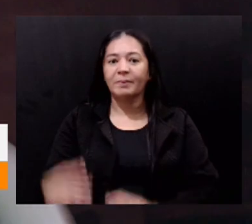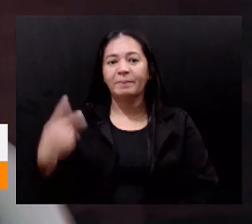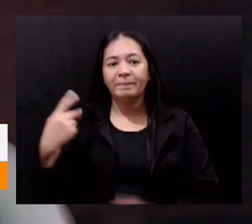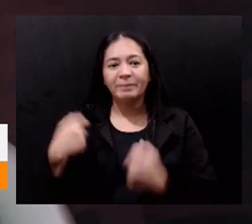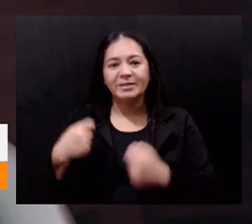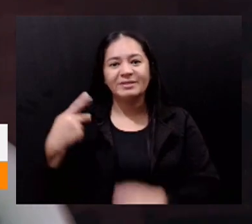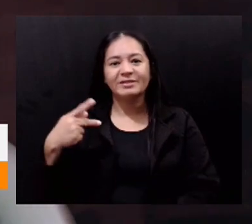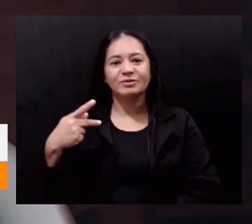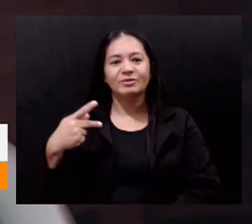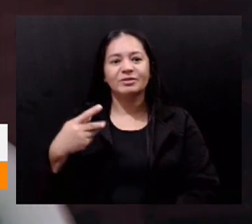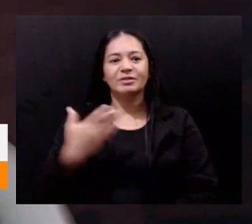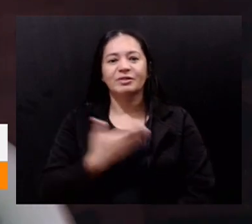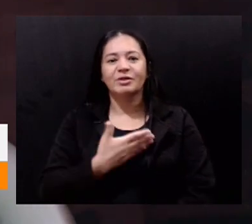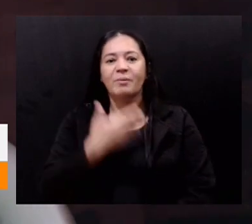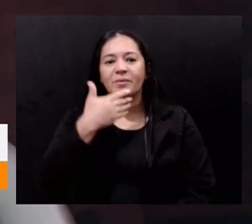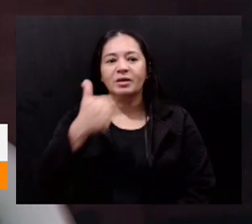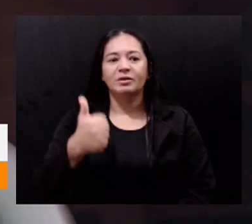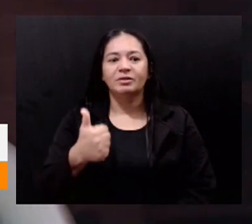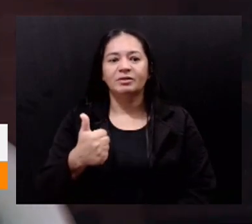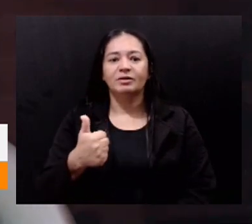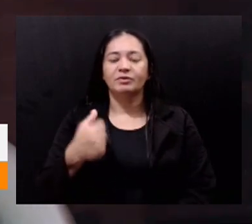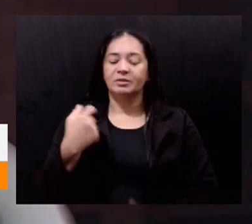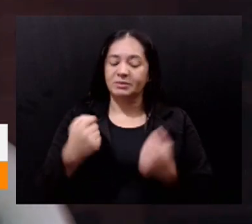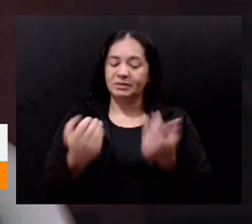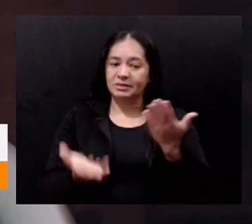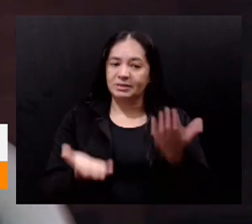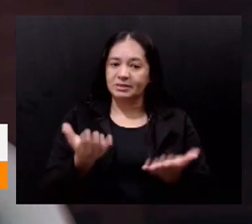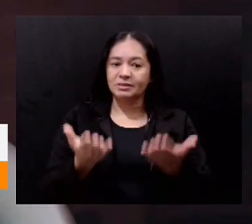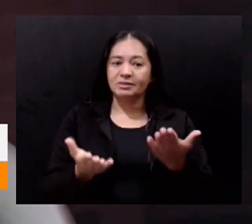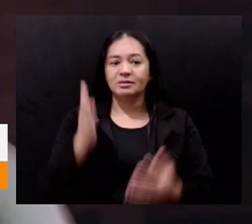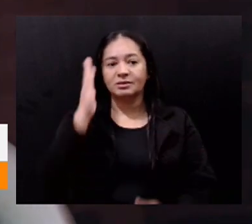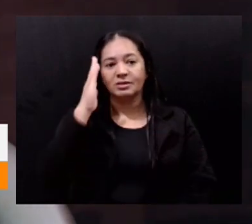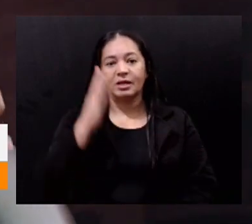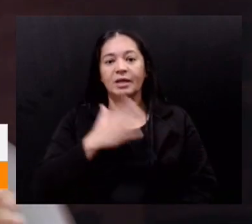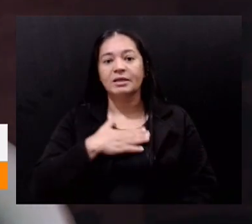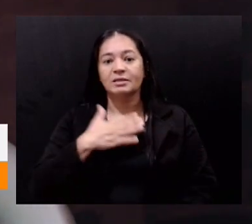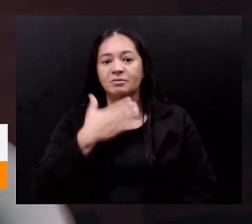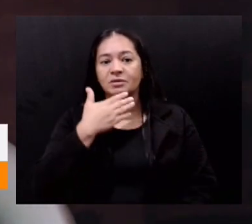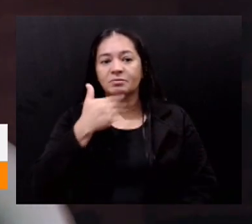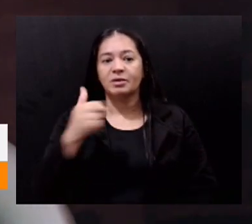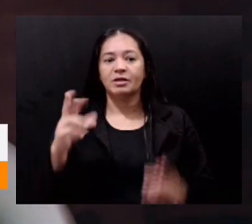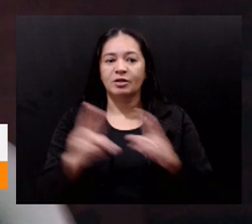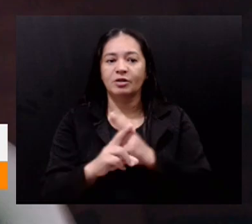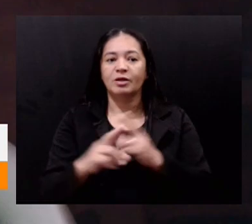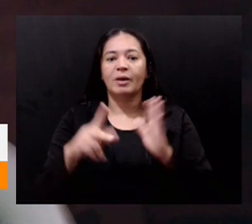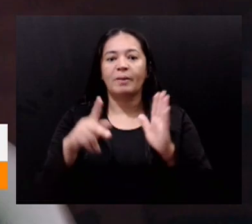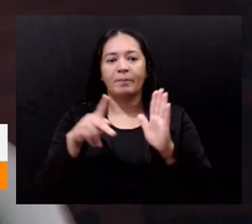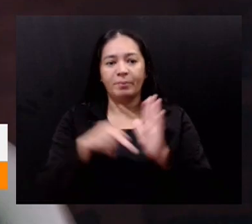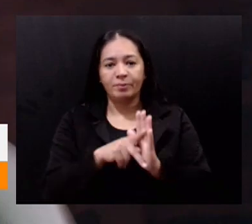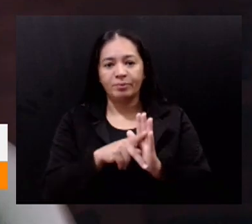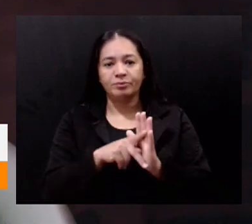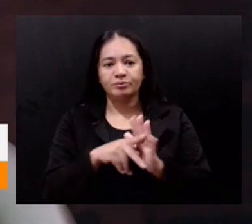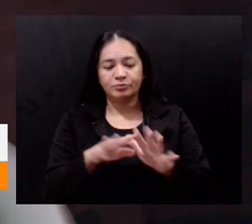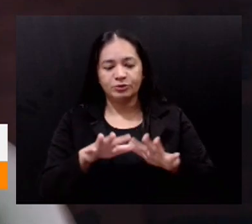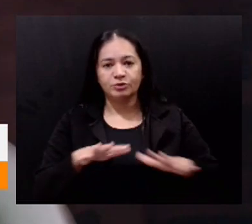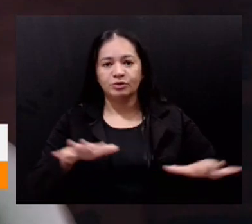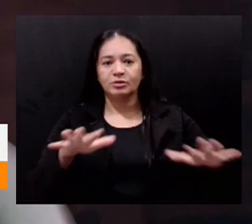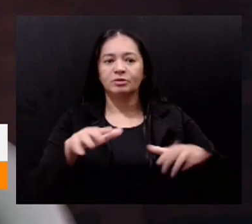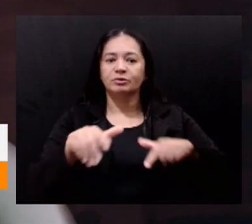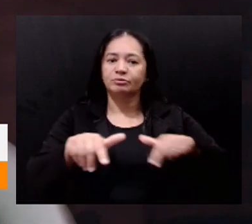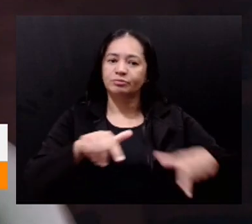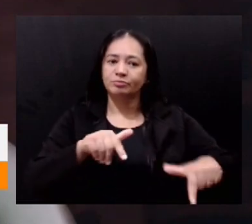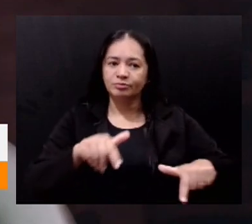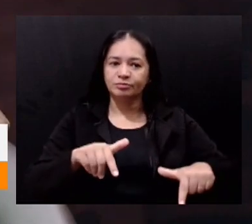Você tem que saber dosar. Eu falo, os meus melhores relacionamentos vieram do relacionamento de trabalho, de amizades,